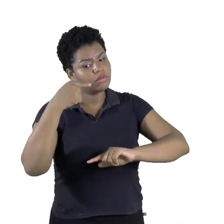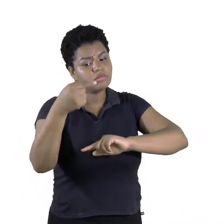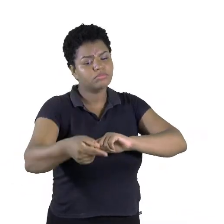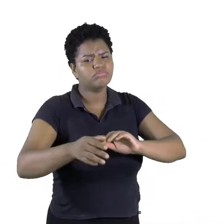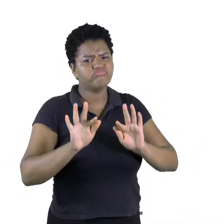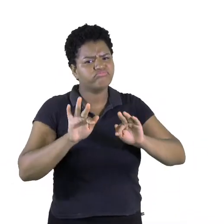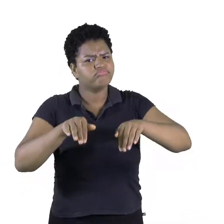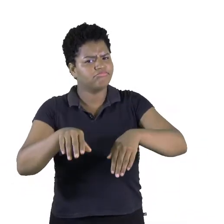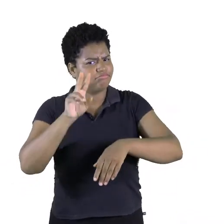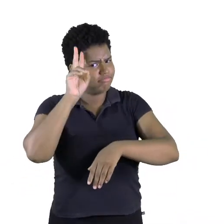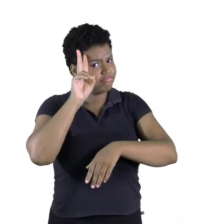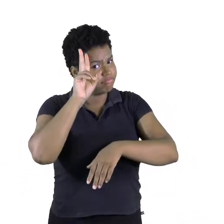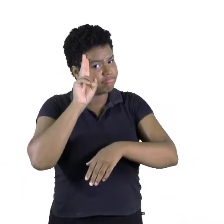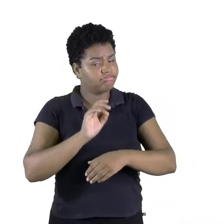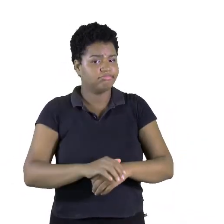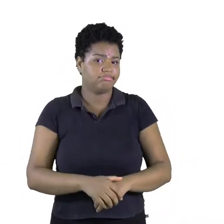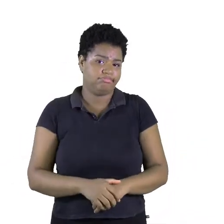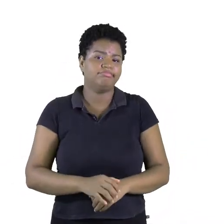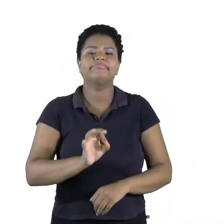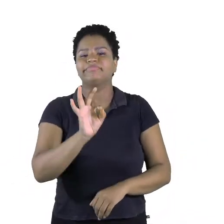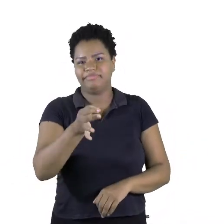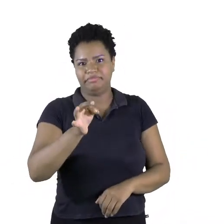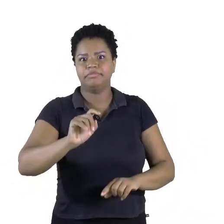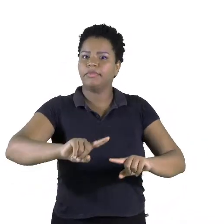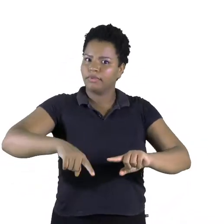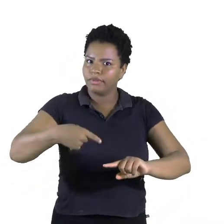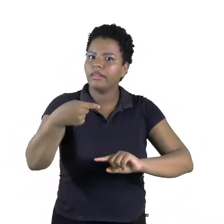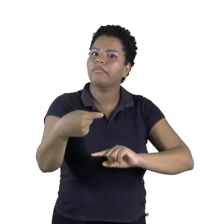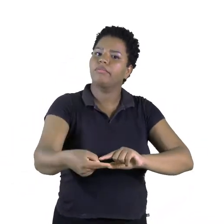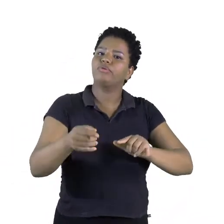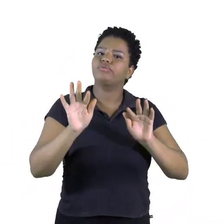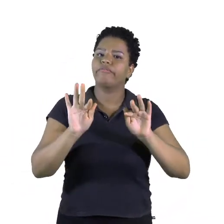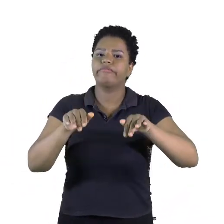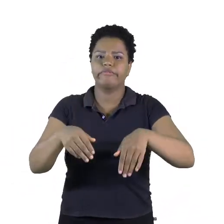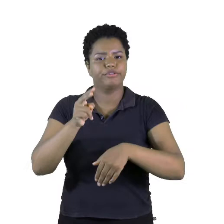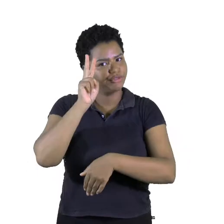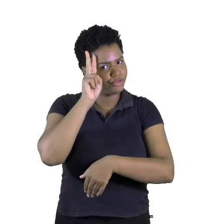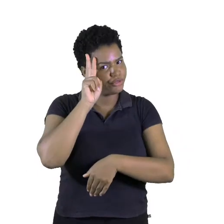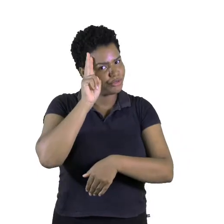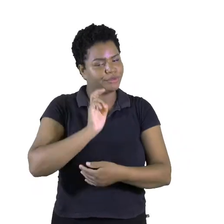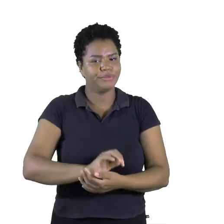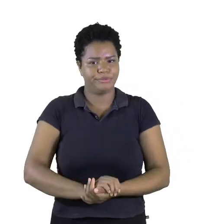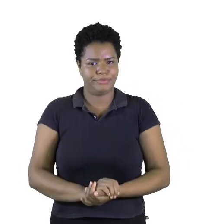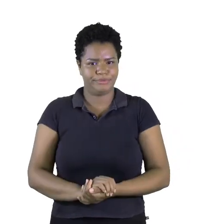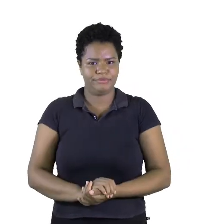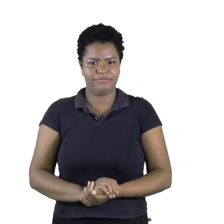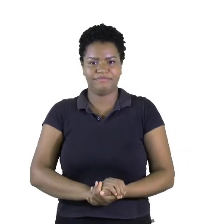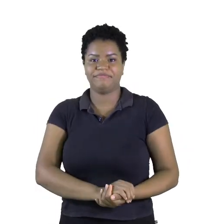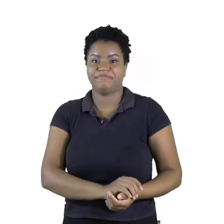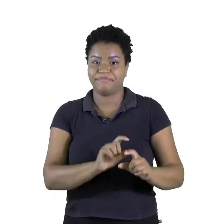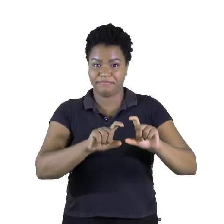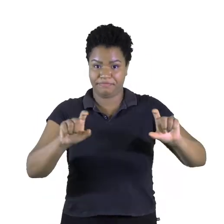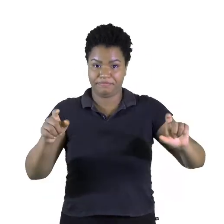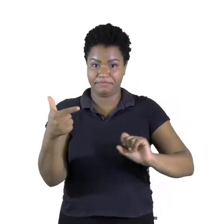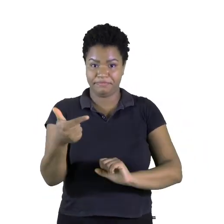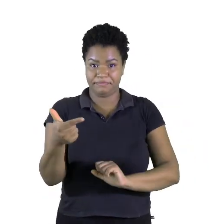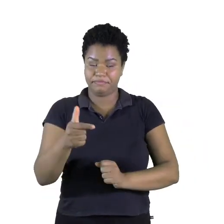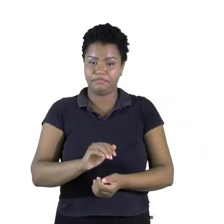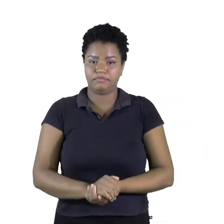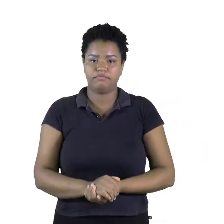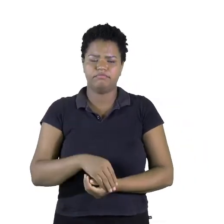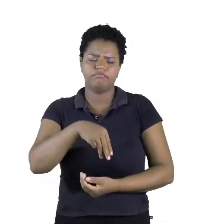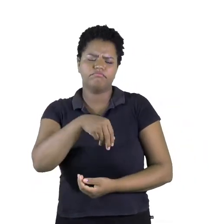história? Isso mesmo, foi depois, lá no final da história. Olha a segunda frase. Marina